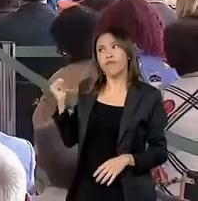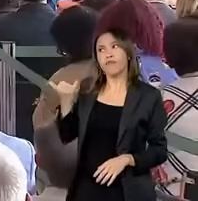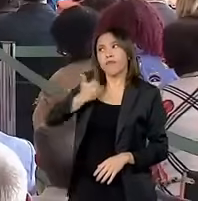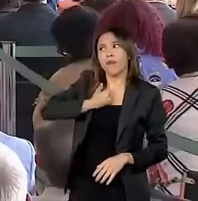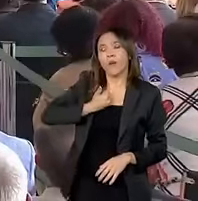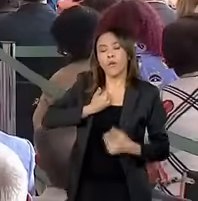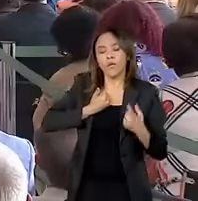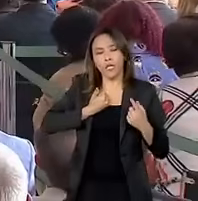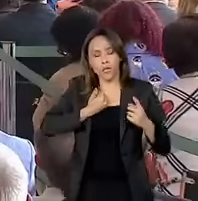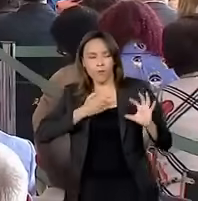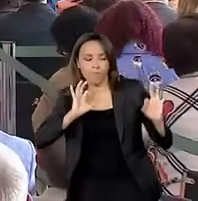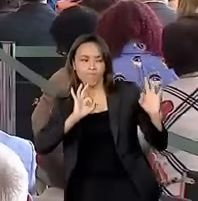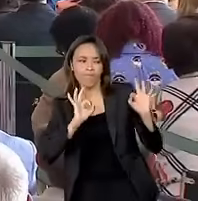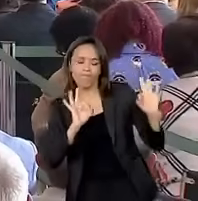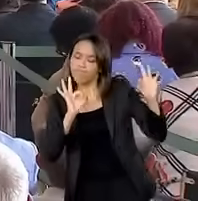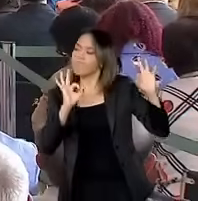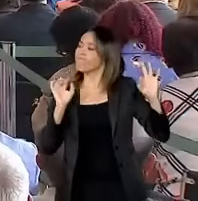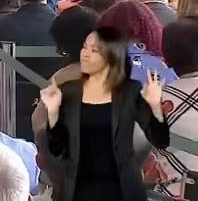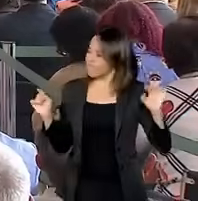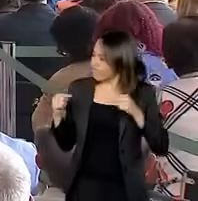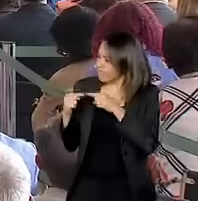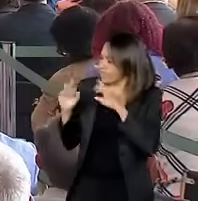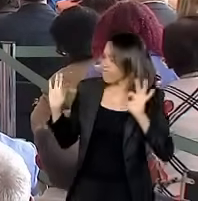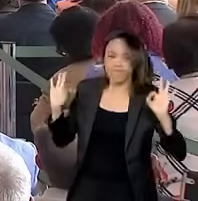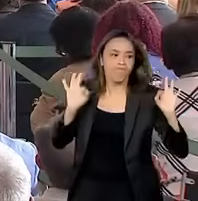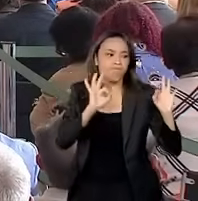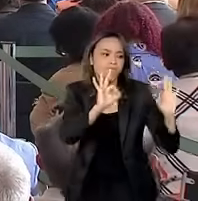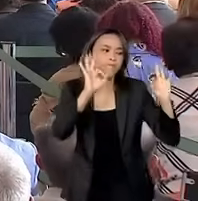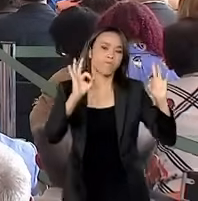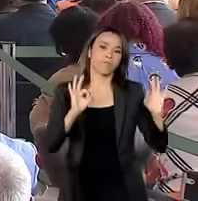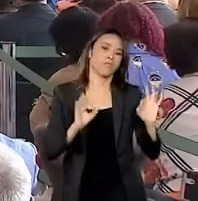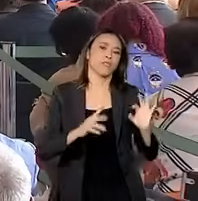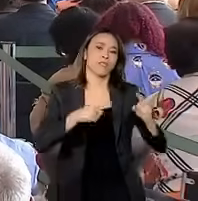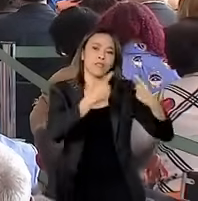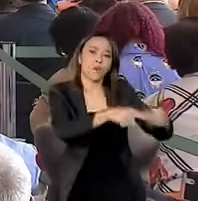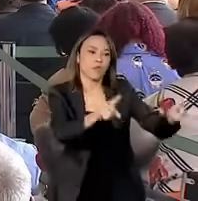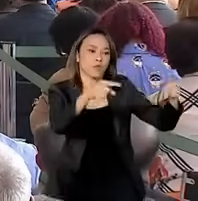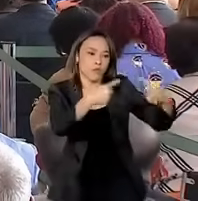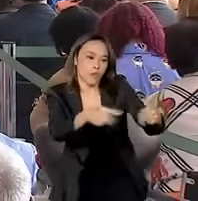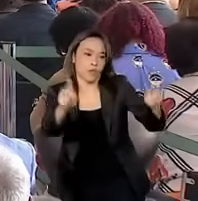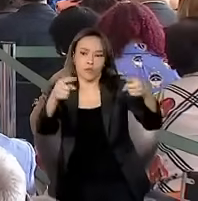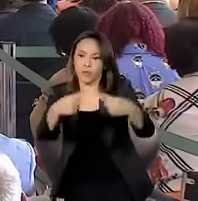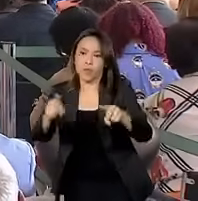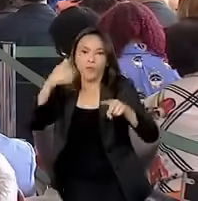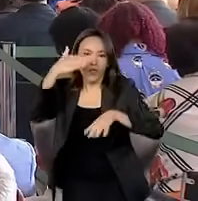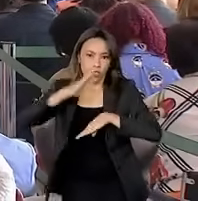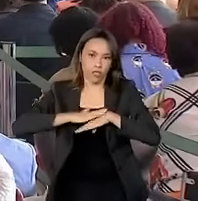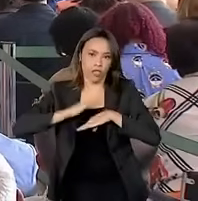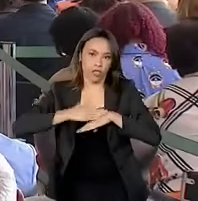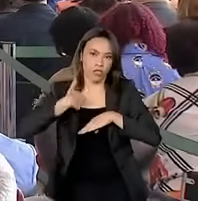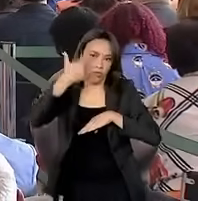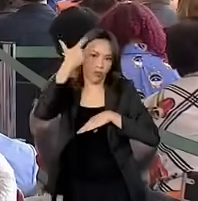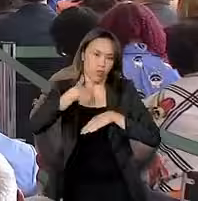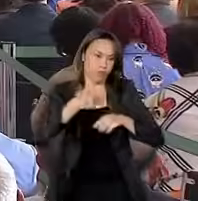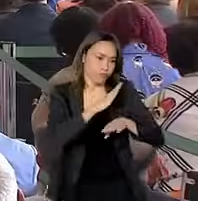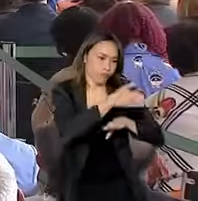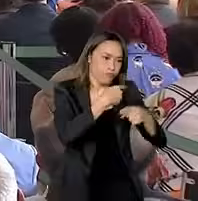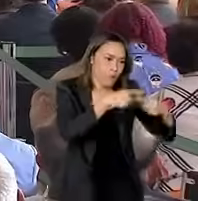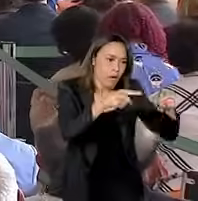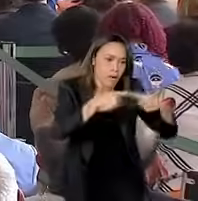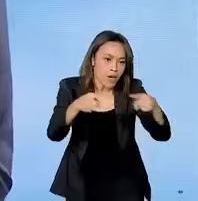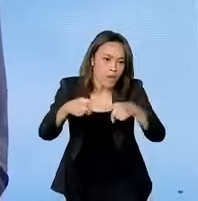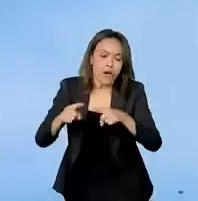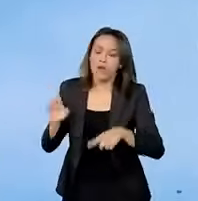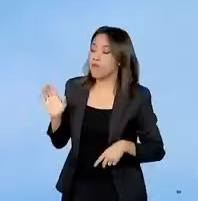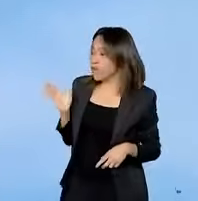pude constatar em cada uma das inaugurações que eu tenho feito das unidades do Minha Casa Minha Vida Entidade. Quando o